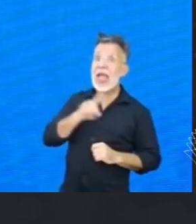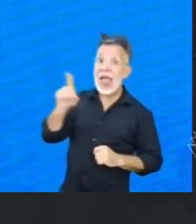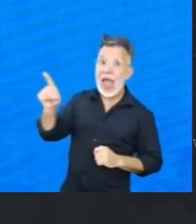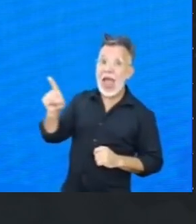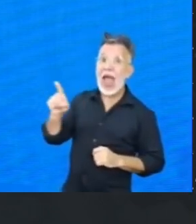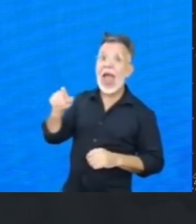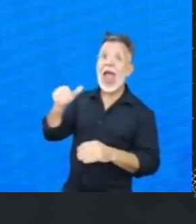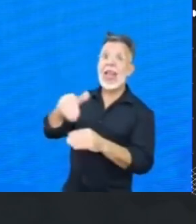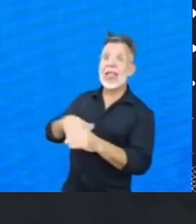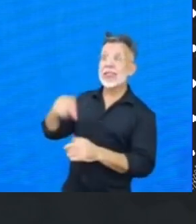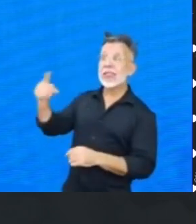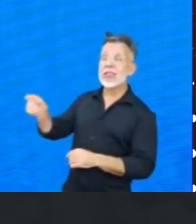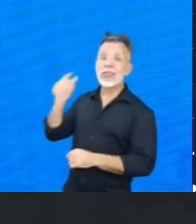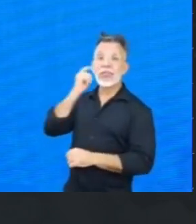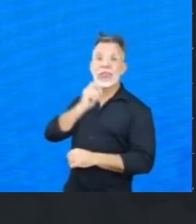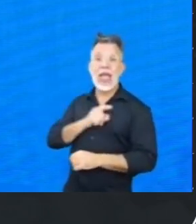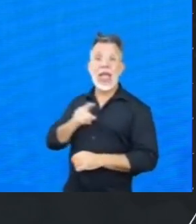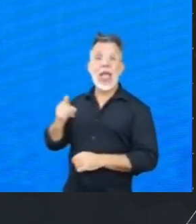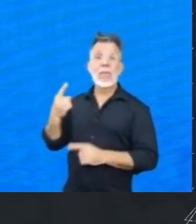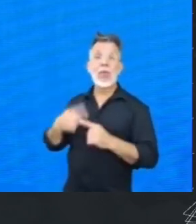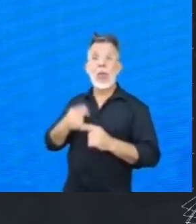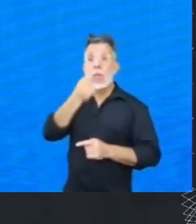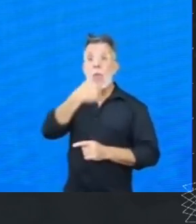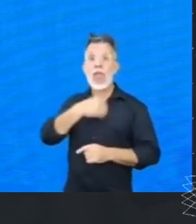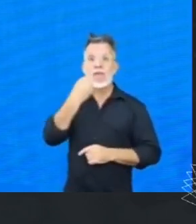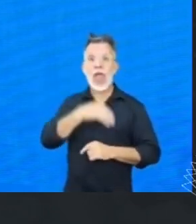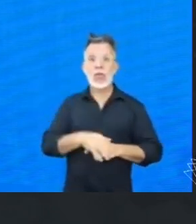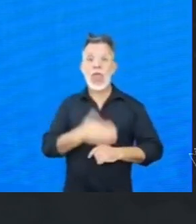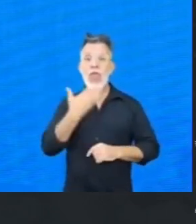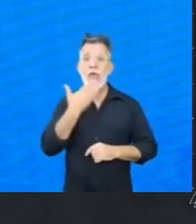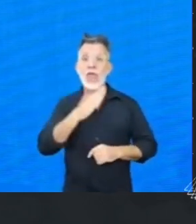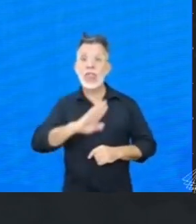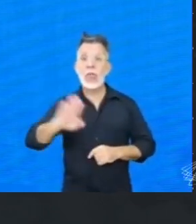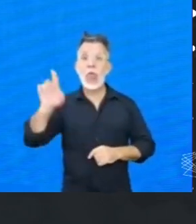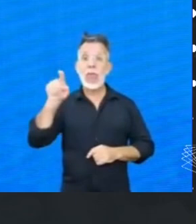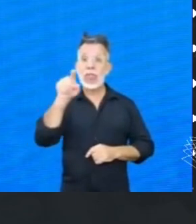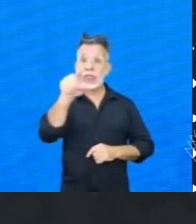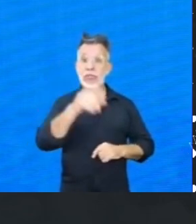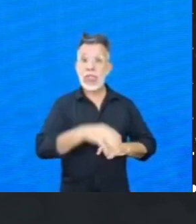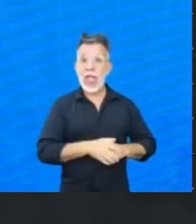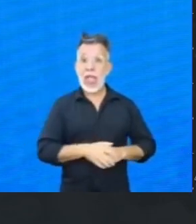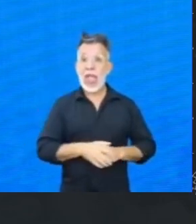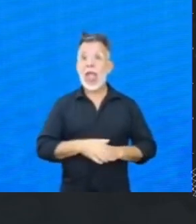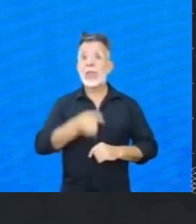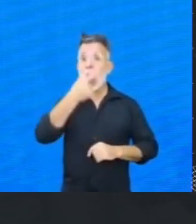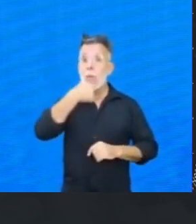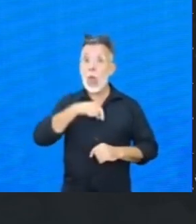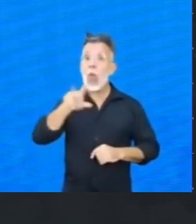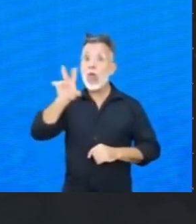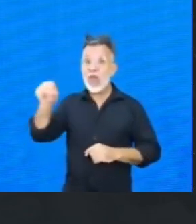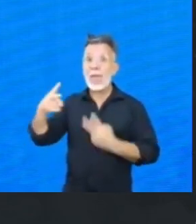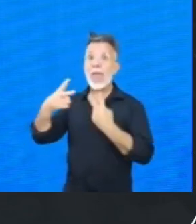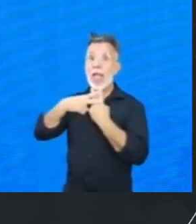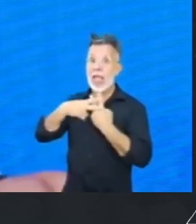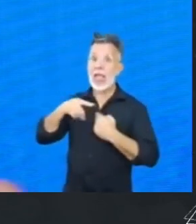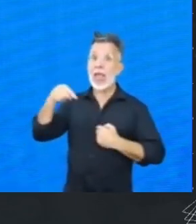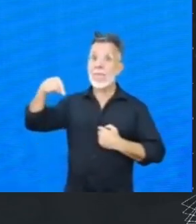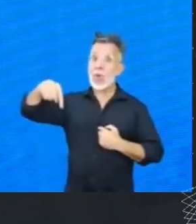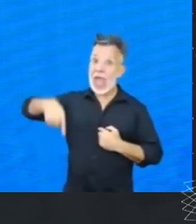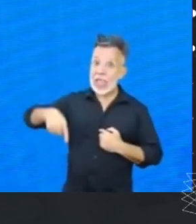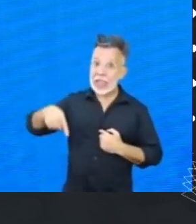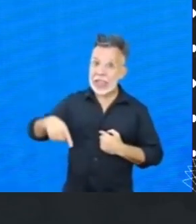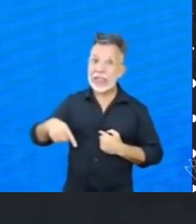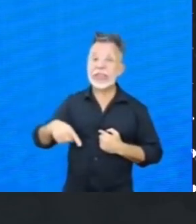eu faço uma promessa de campanha para vocês. Ele vai para a cadeia, porque aqui no Estado seguraram ele. Candidato, ele vai. Você não interrompeu